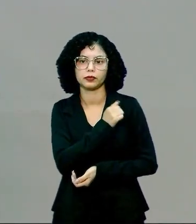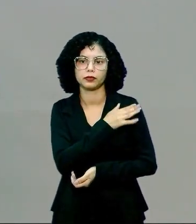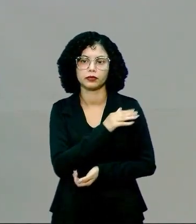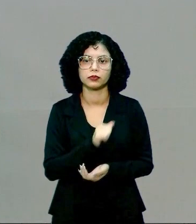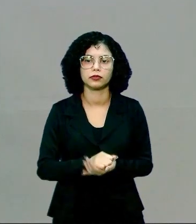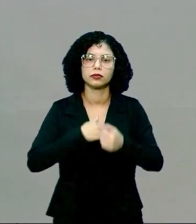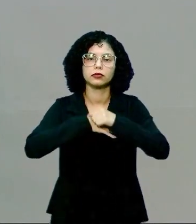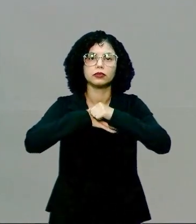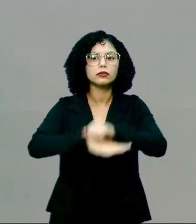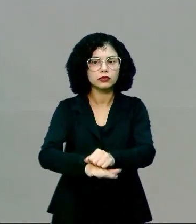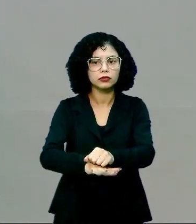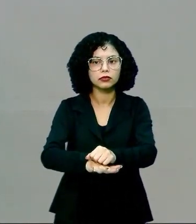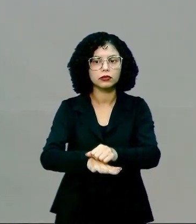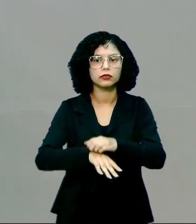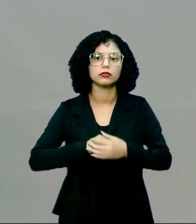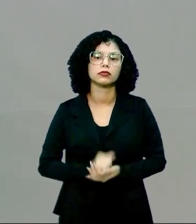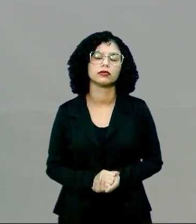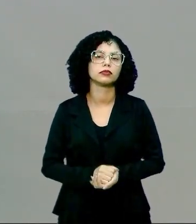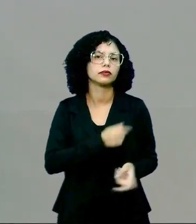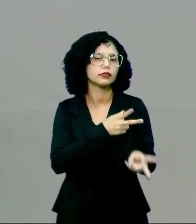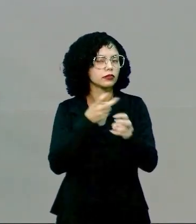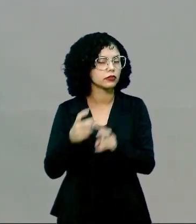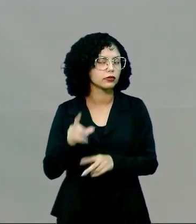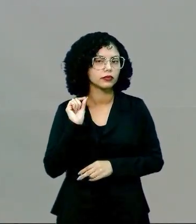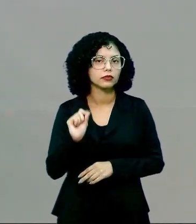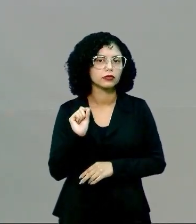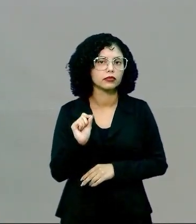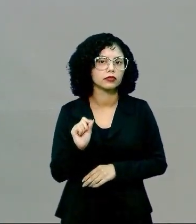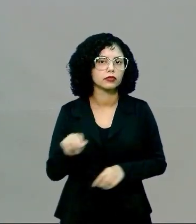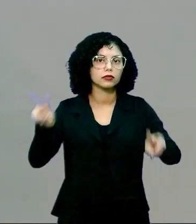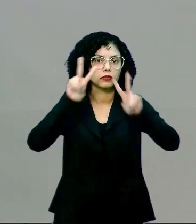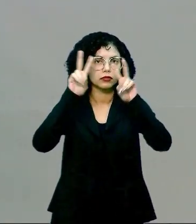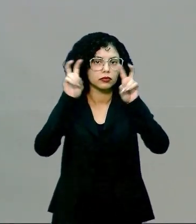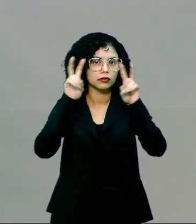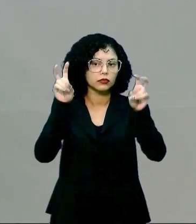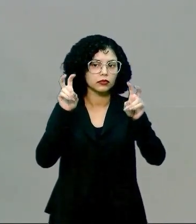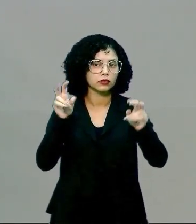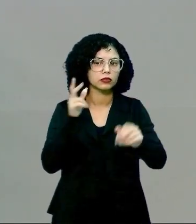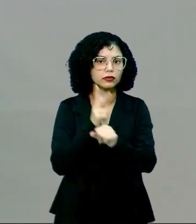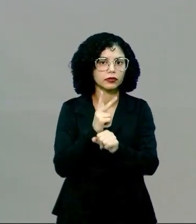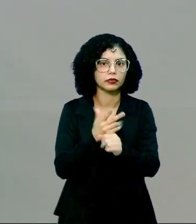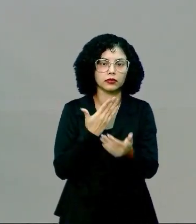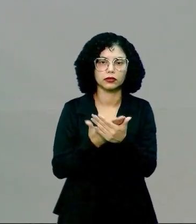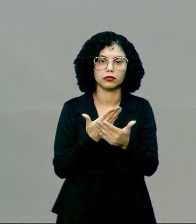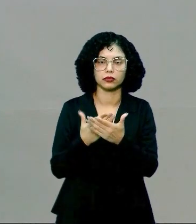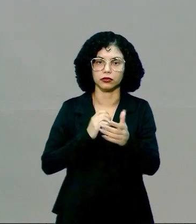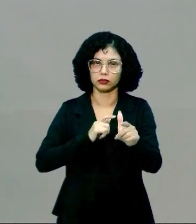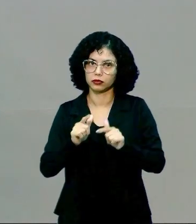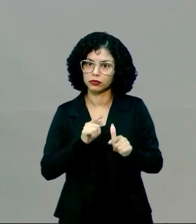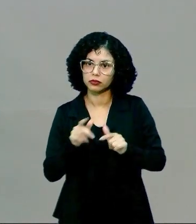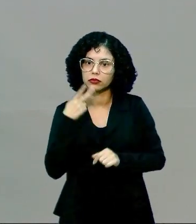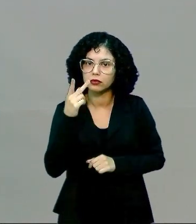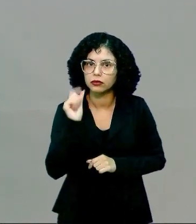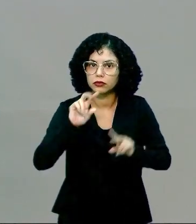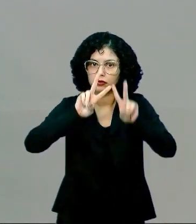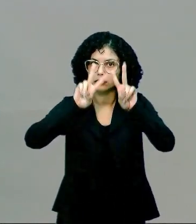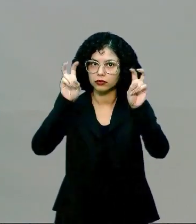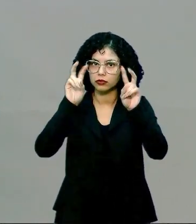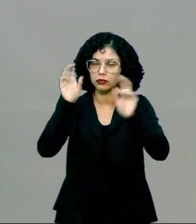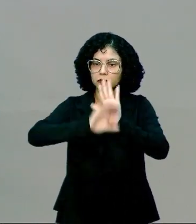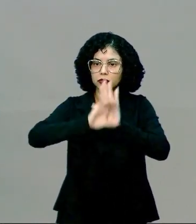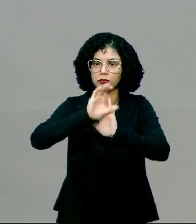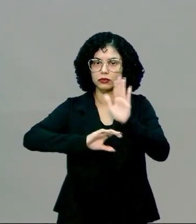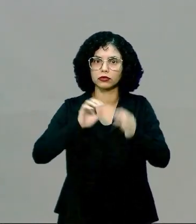racial. Então, o que é que nós podemos perceber? O tema da nossa videoaula trata a respeito do Estado e